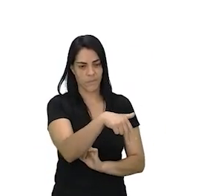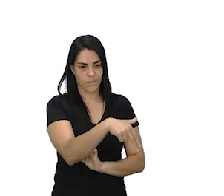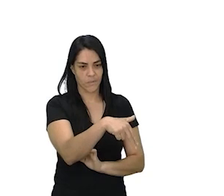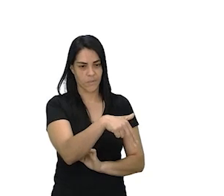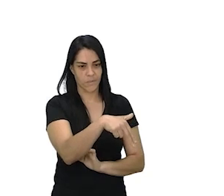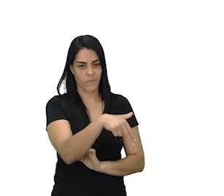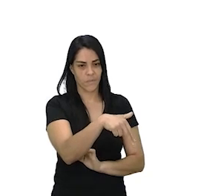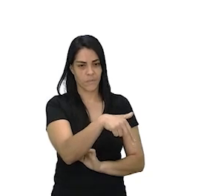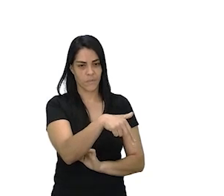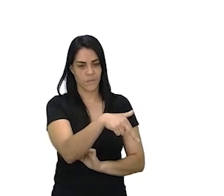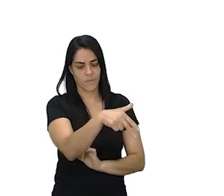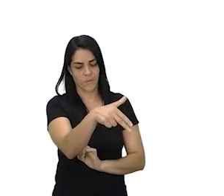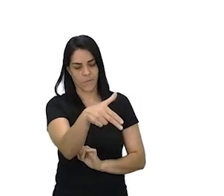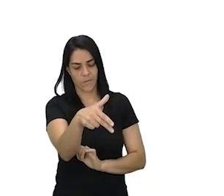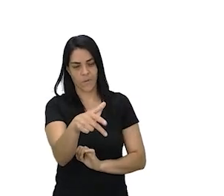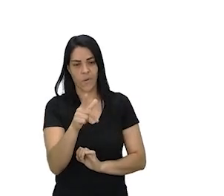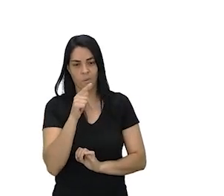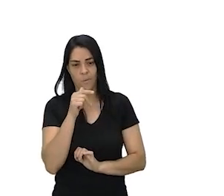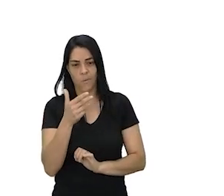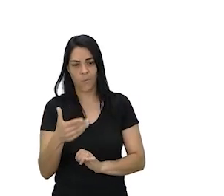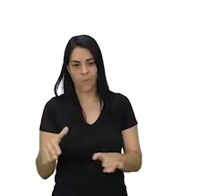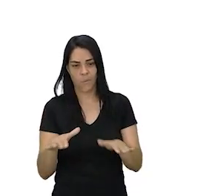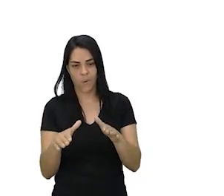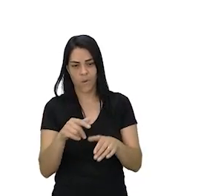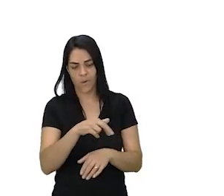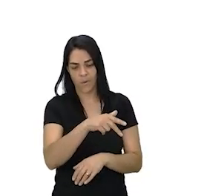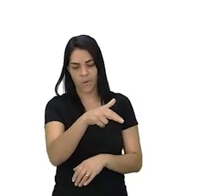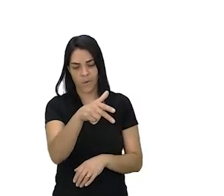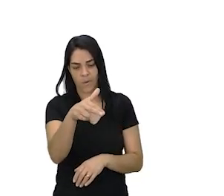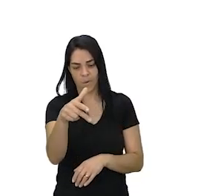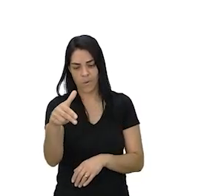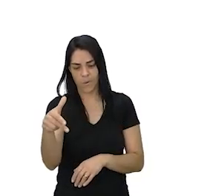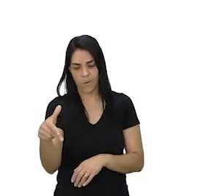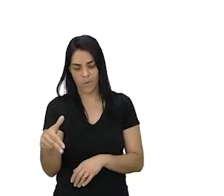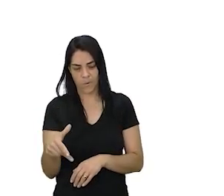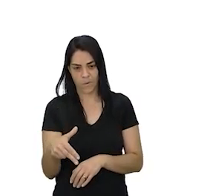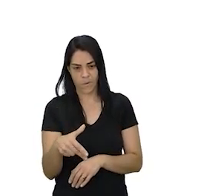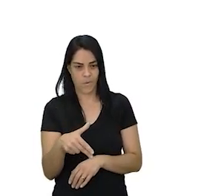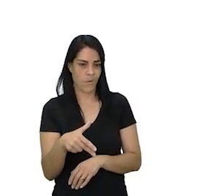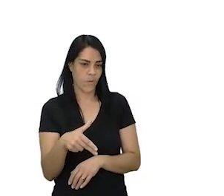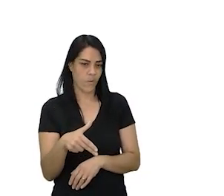contornando o Lago do Chafariz, fazendo, né,